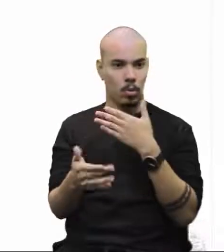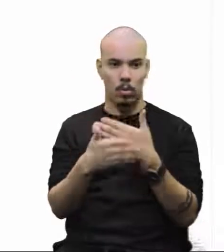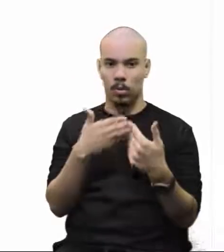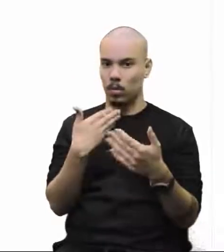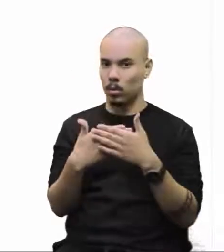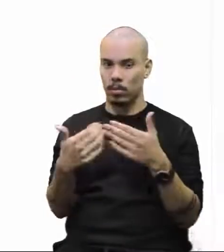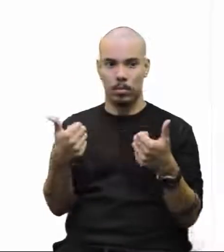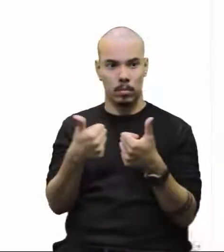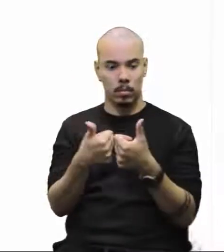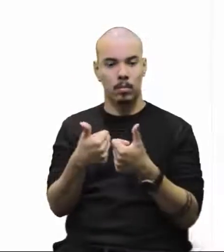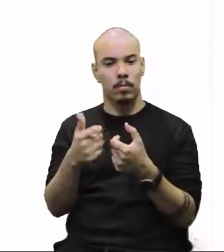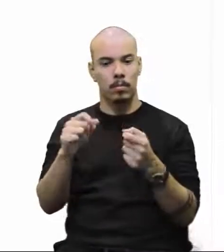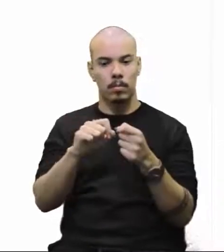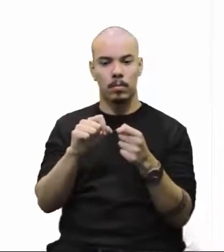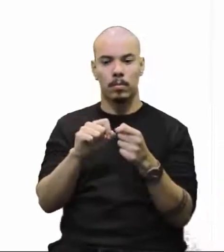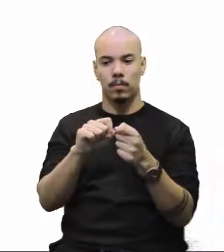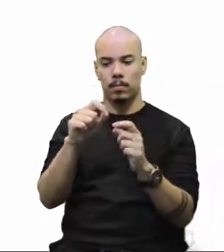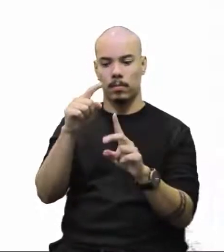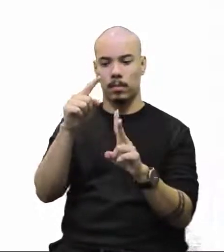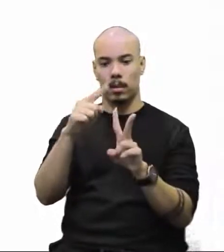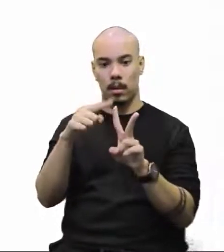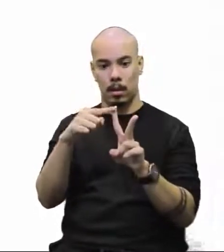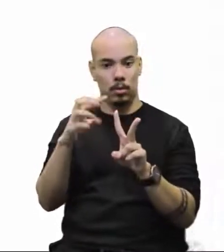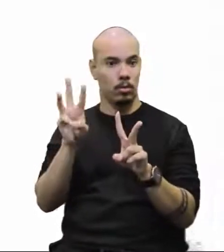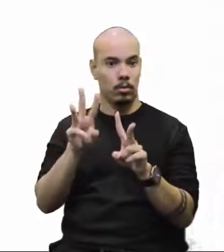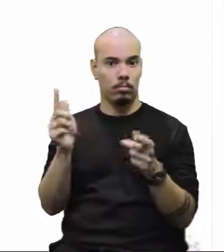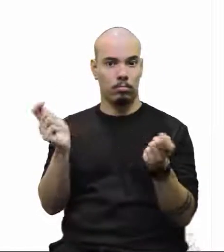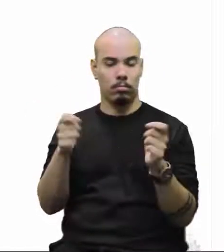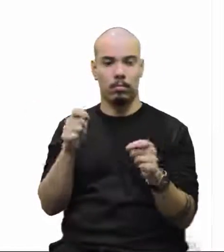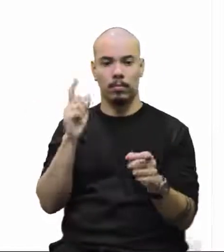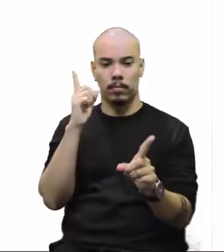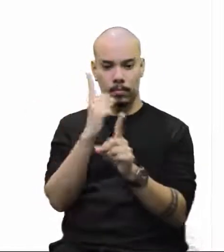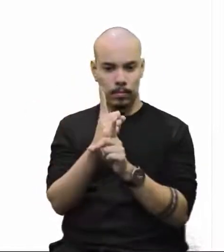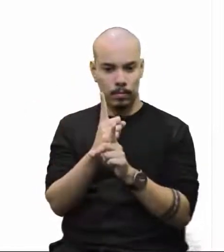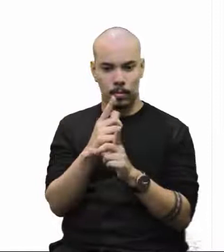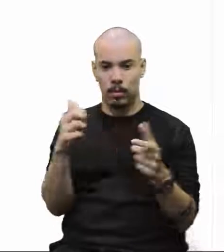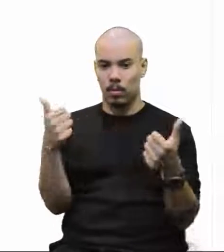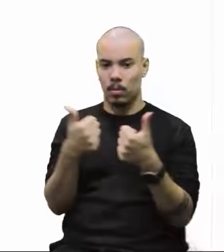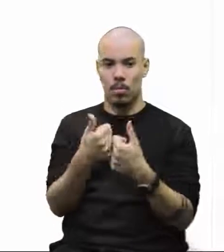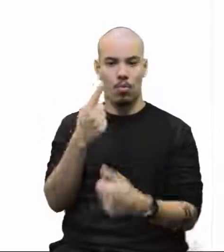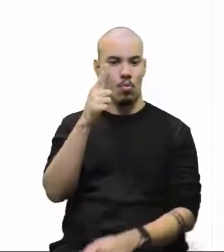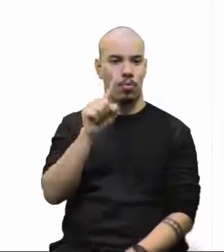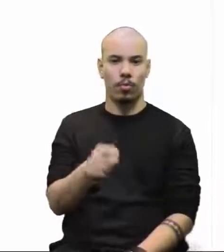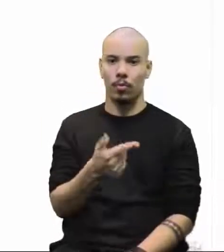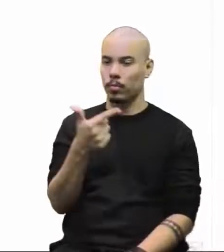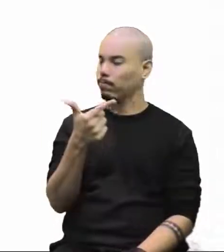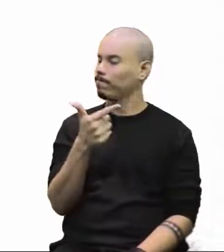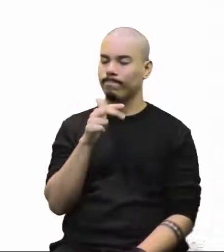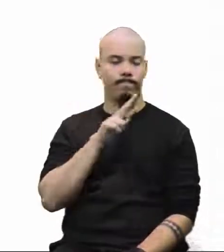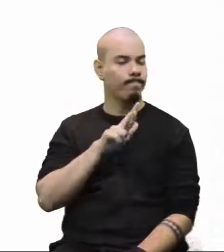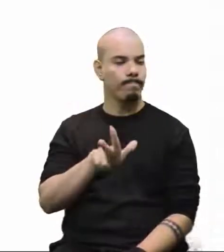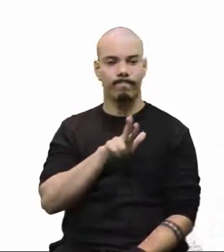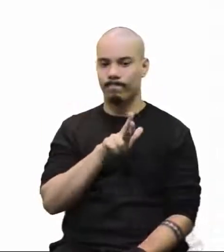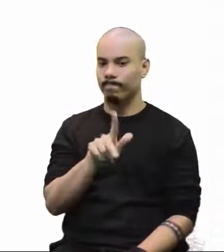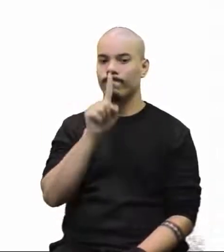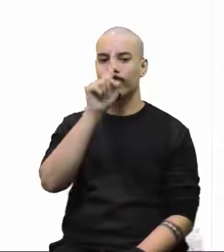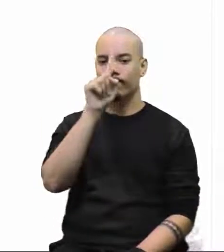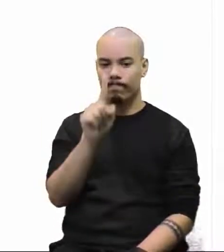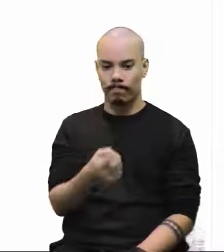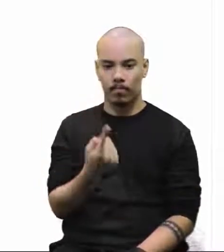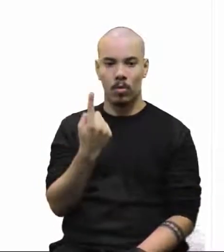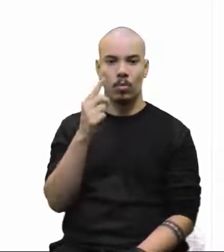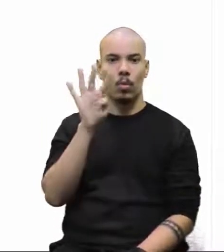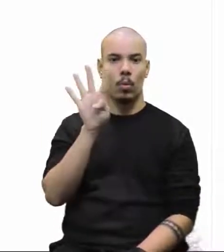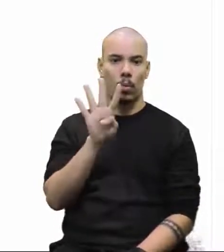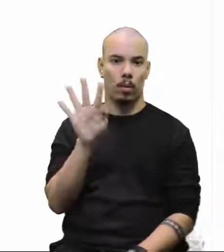aproximação que você fizer aí da raiz de 3, você consegue achar esse resultado. Não vai aproximar de 1,2, isso aí não se preocupe. Sempre